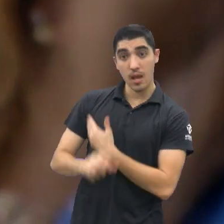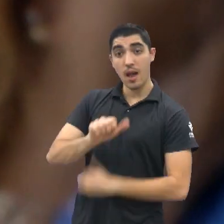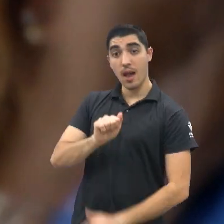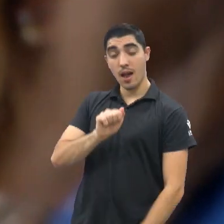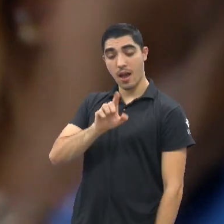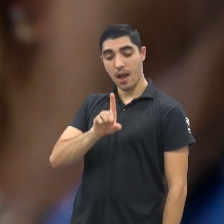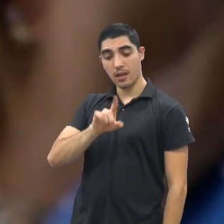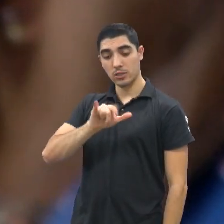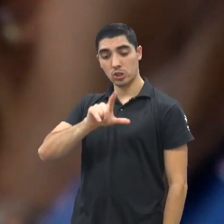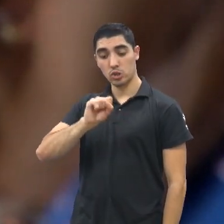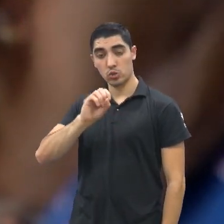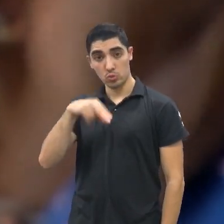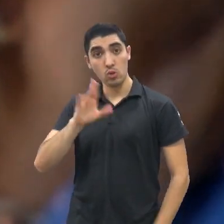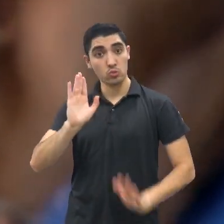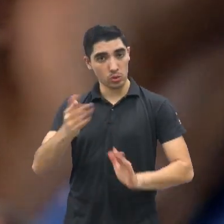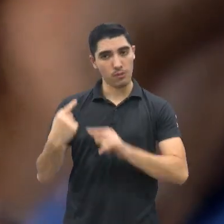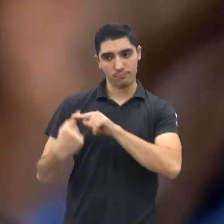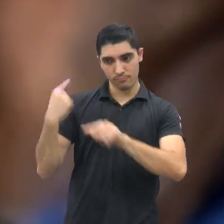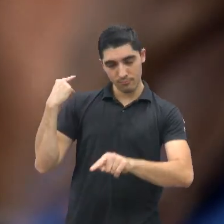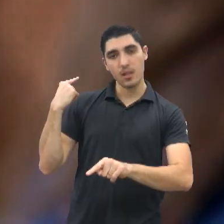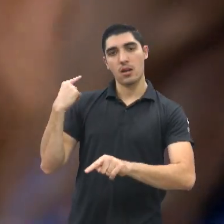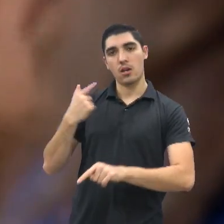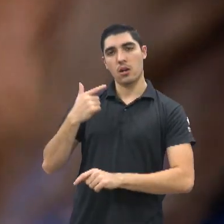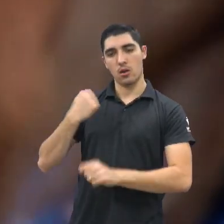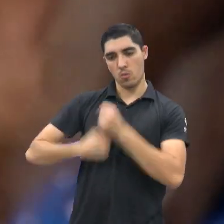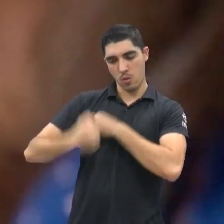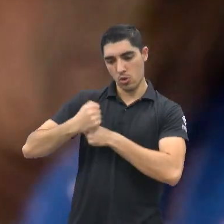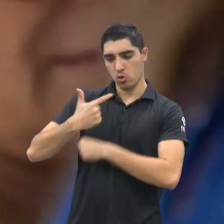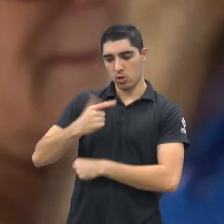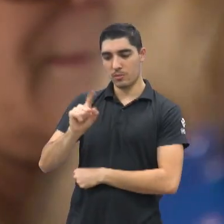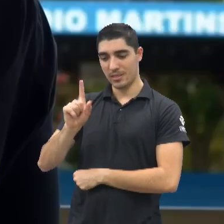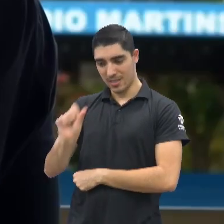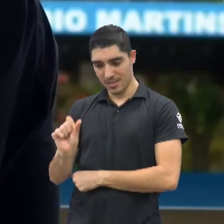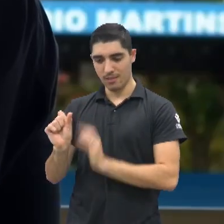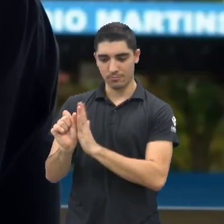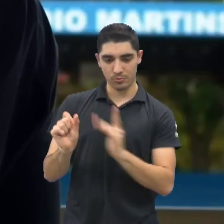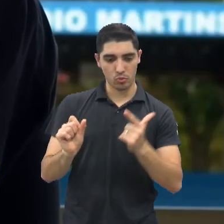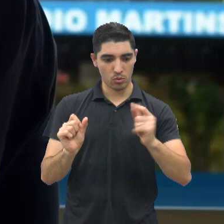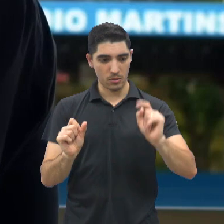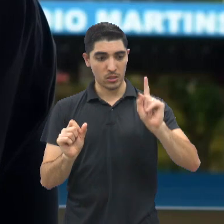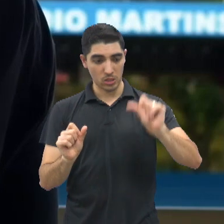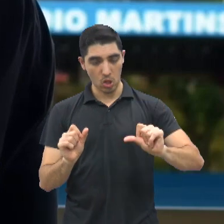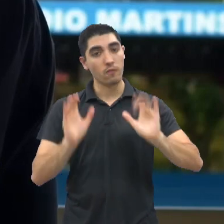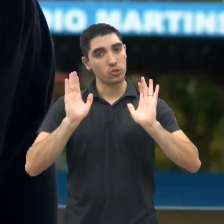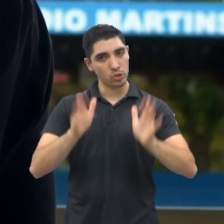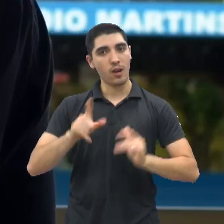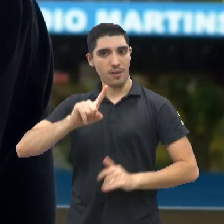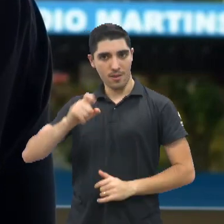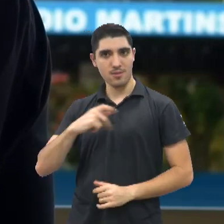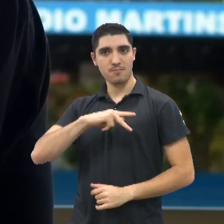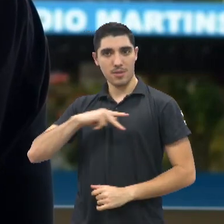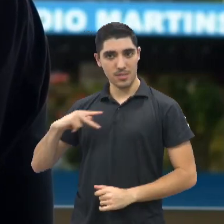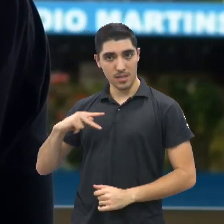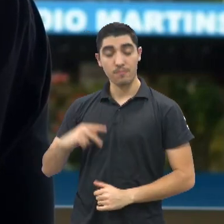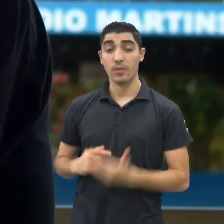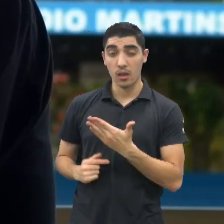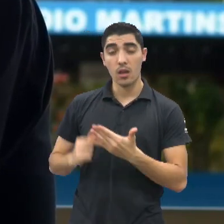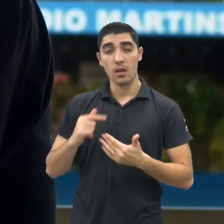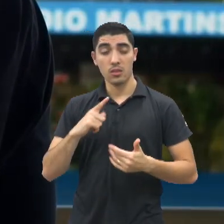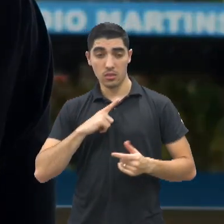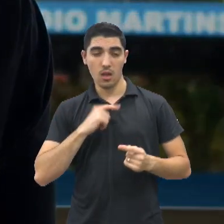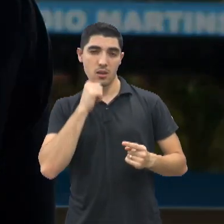da Águia entre os anos de 201 201 CS Monteiro deixa a esposa e